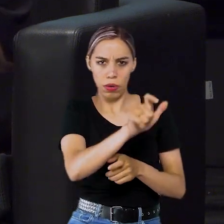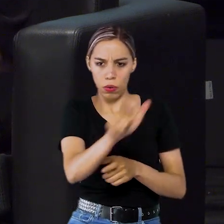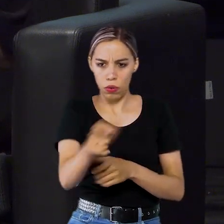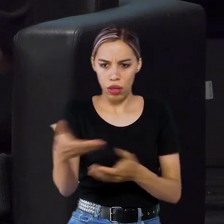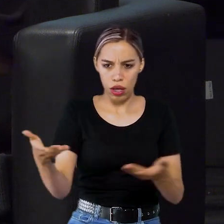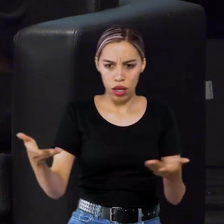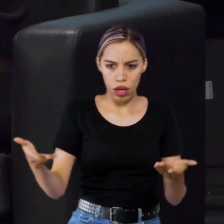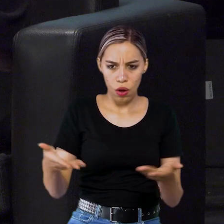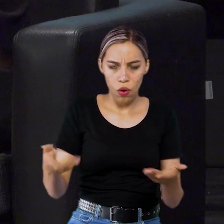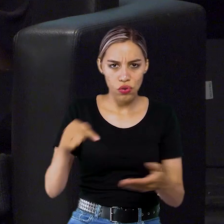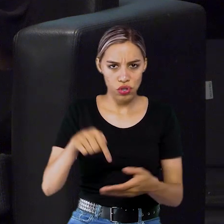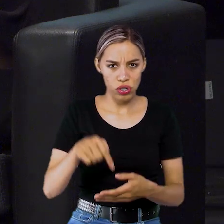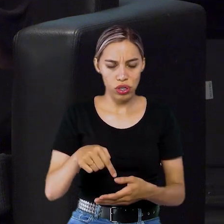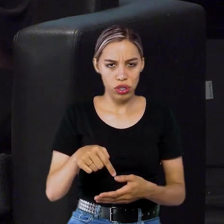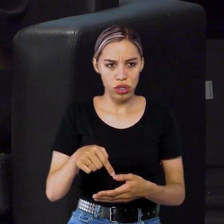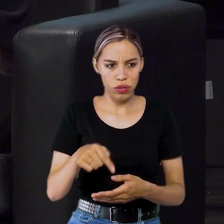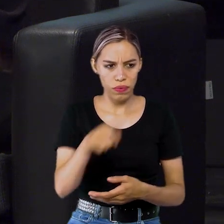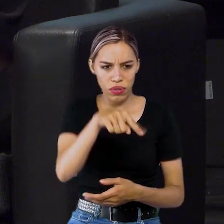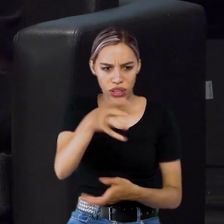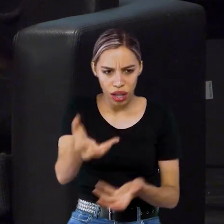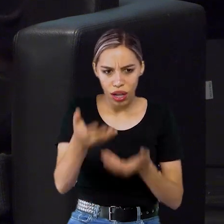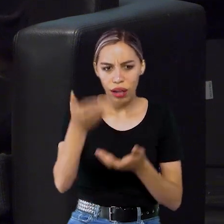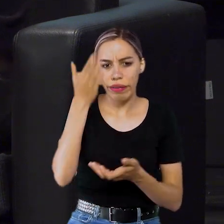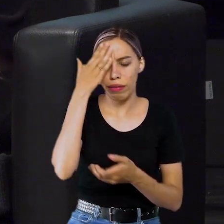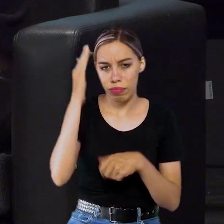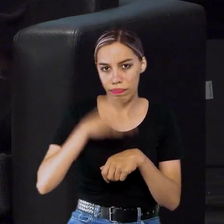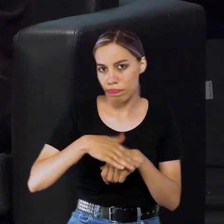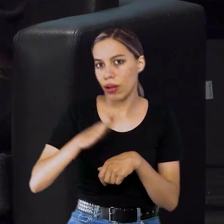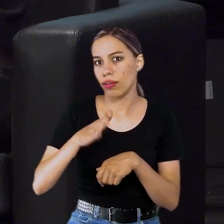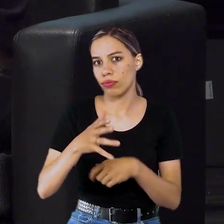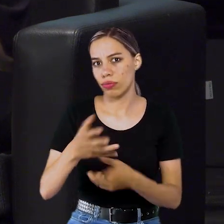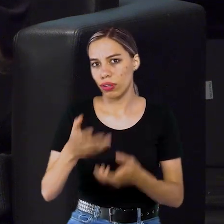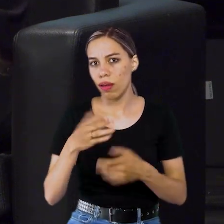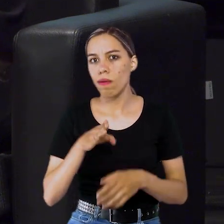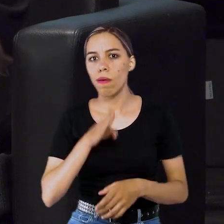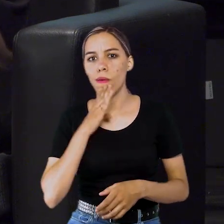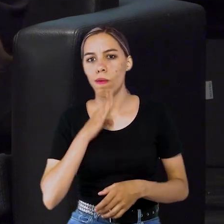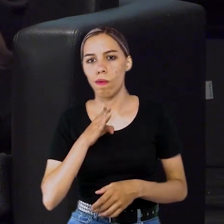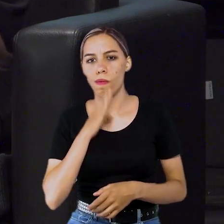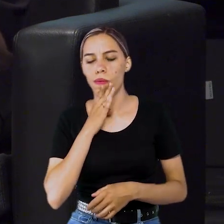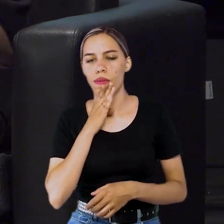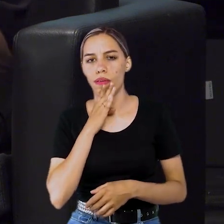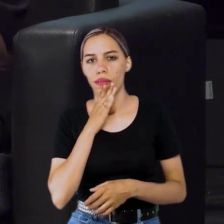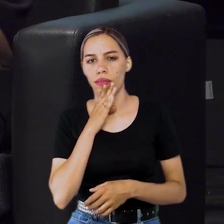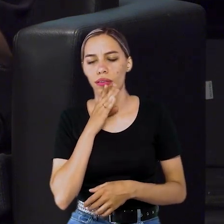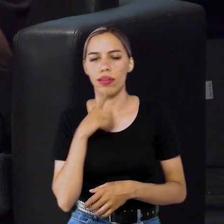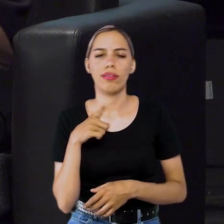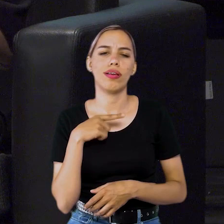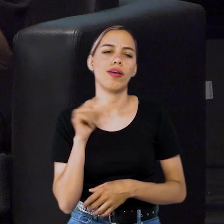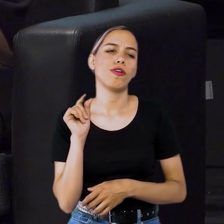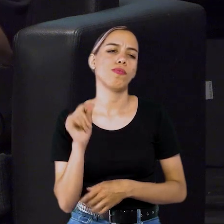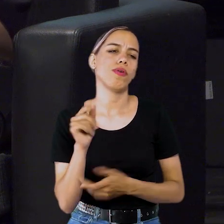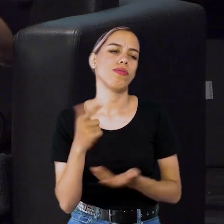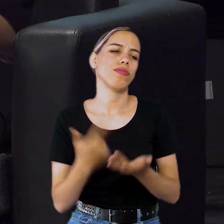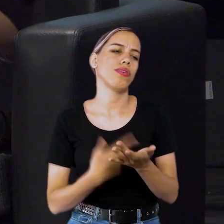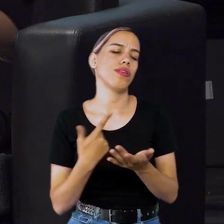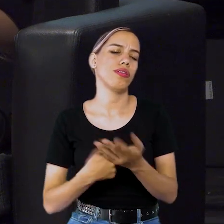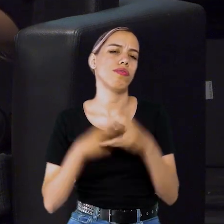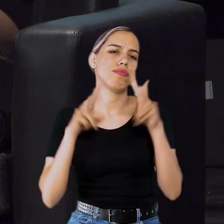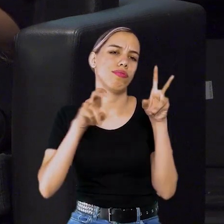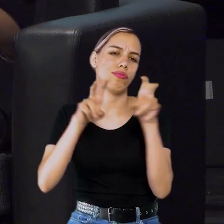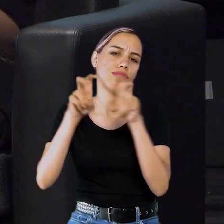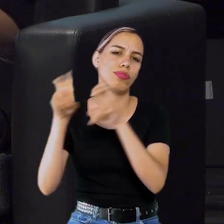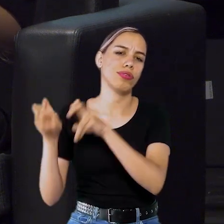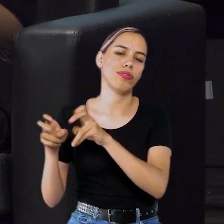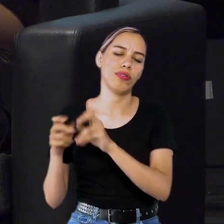Porque vocês também querem saber mais, vocês também querem conhecer mais. Mas vocês vão ver, são poucos livros escritos sobre